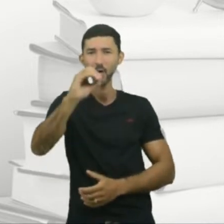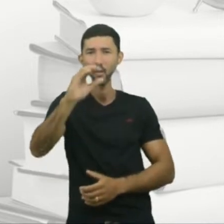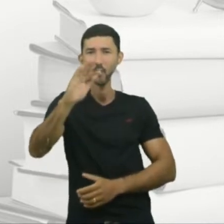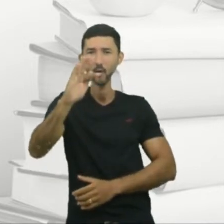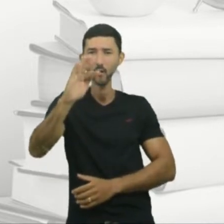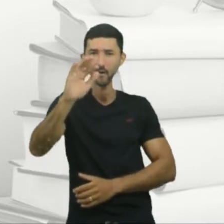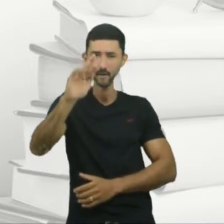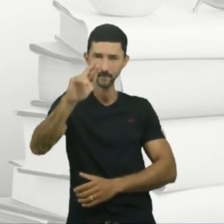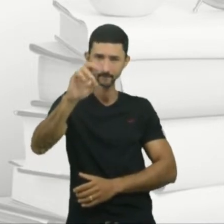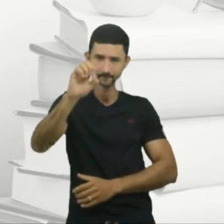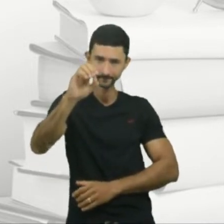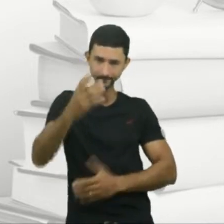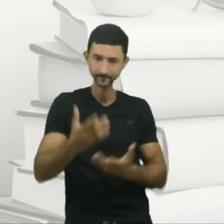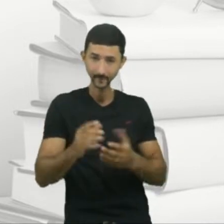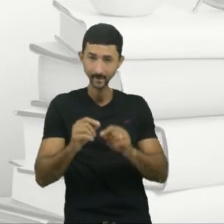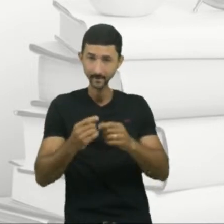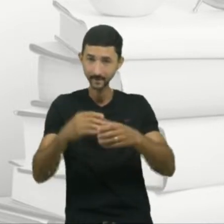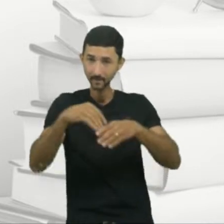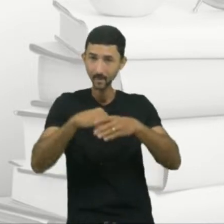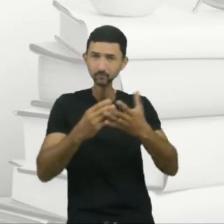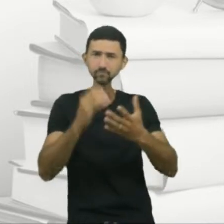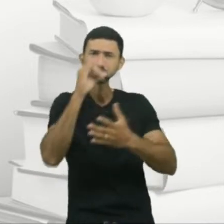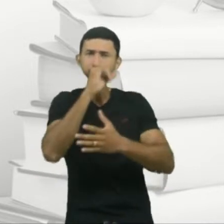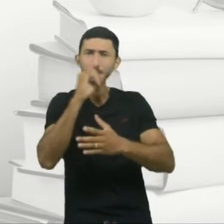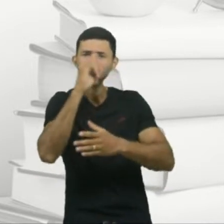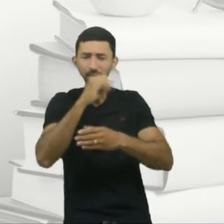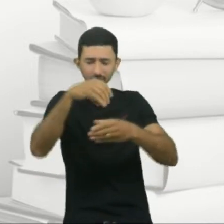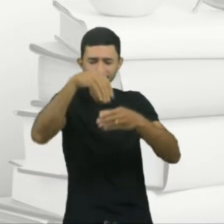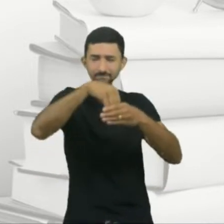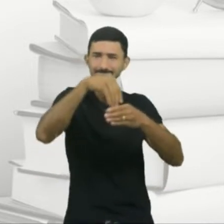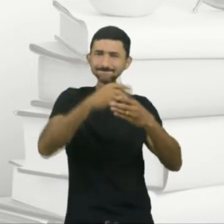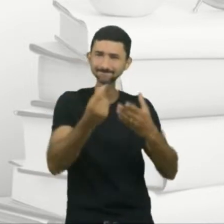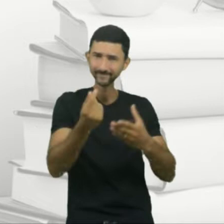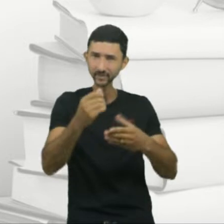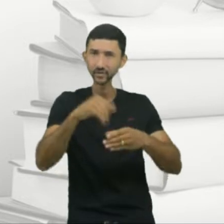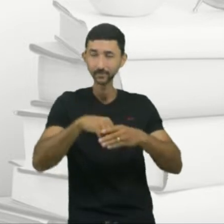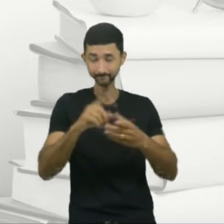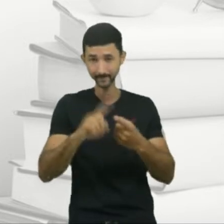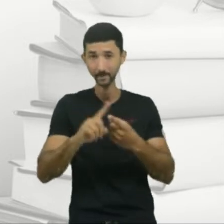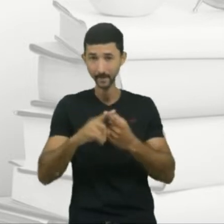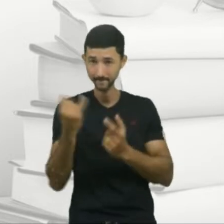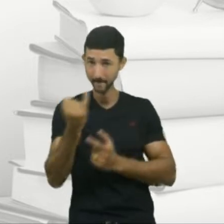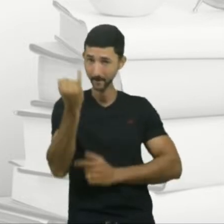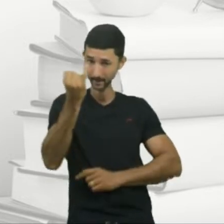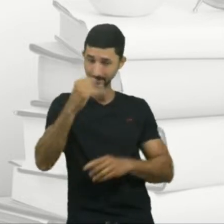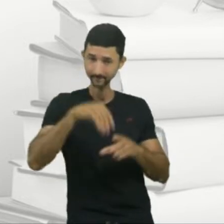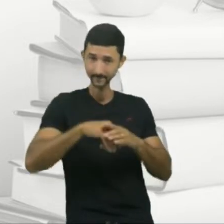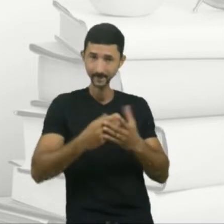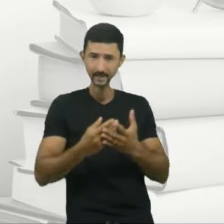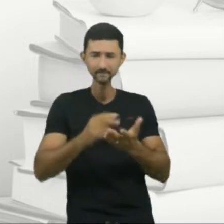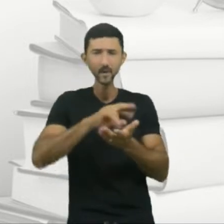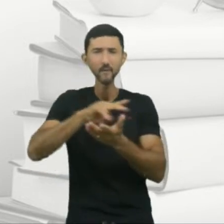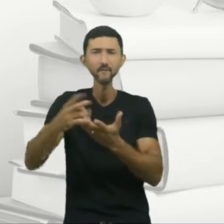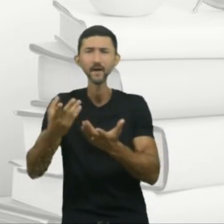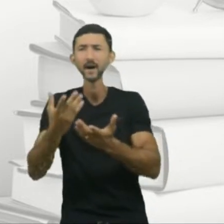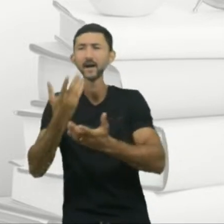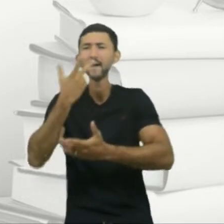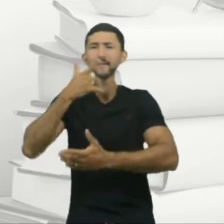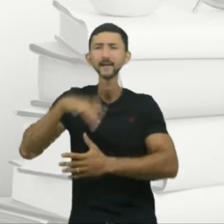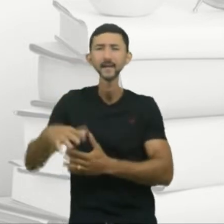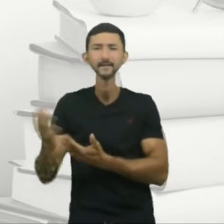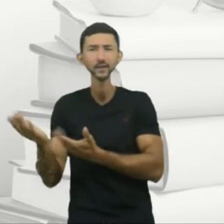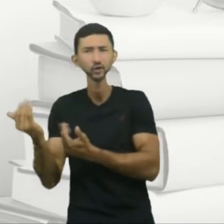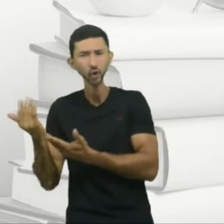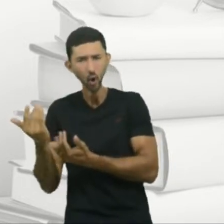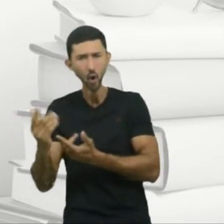também traz essa representação toda especial para a questão do poupar. Então, muitas crianças, adolescentes e